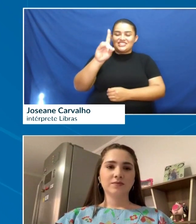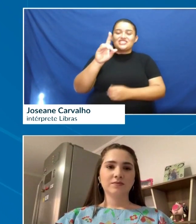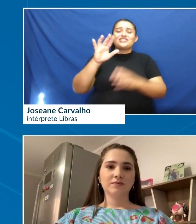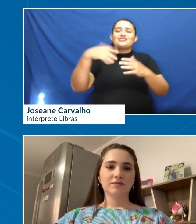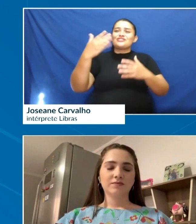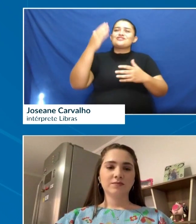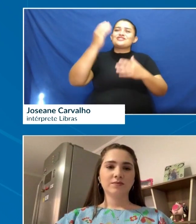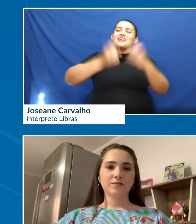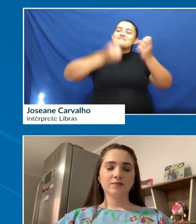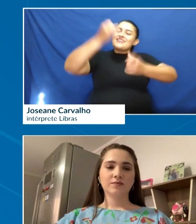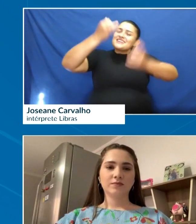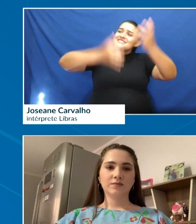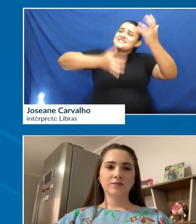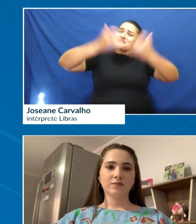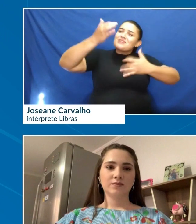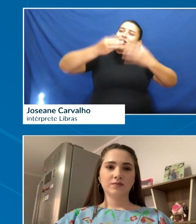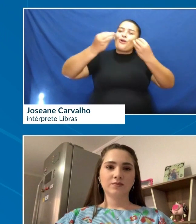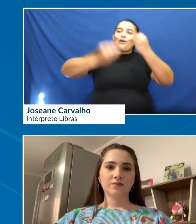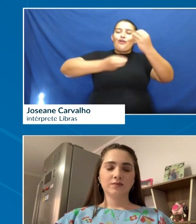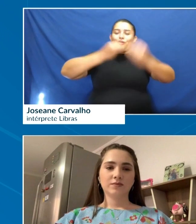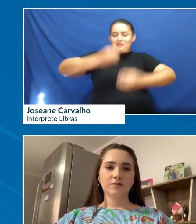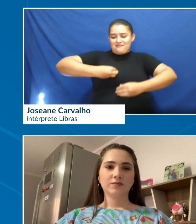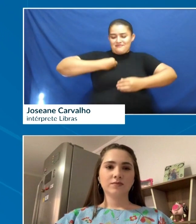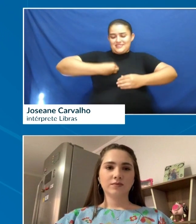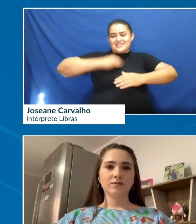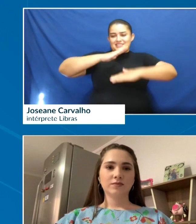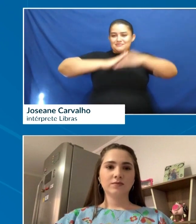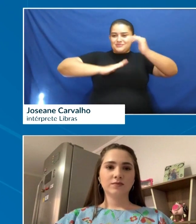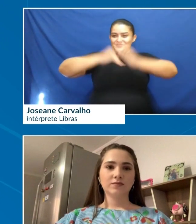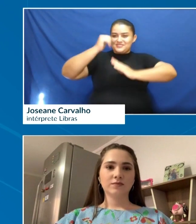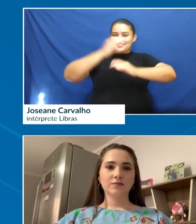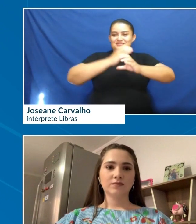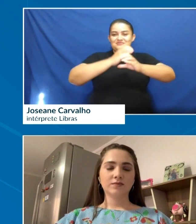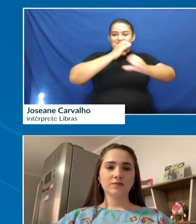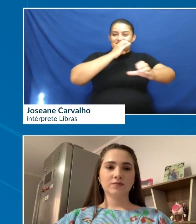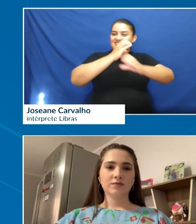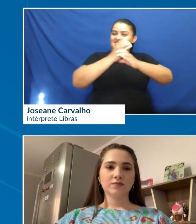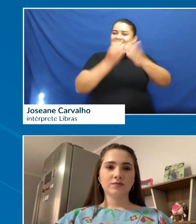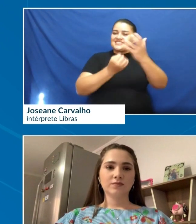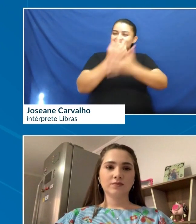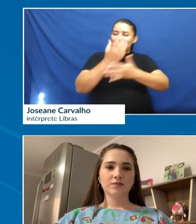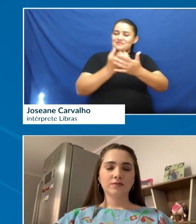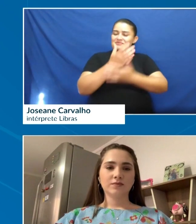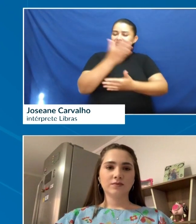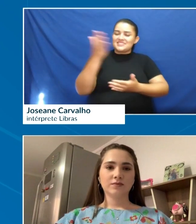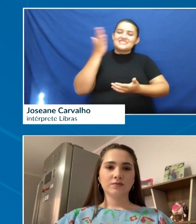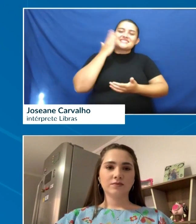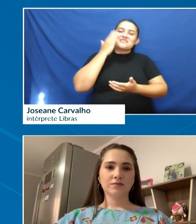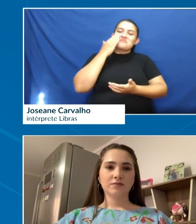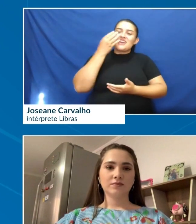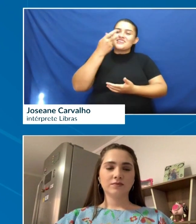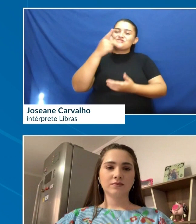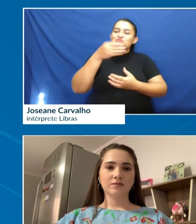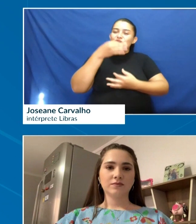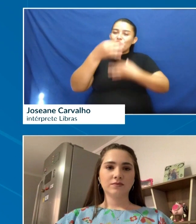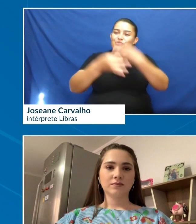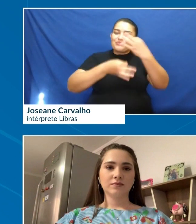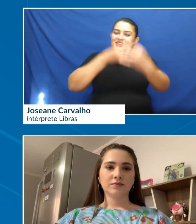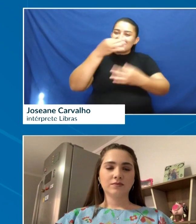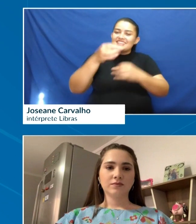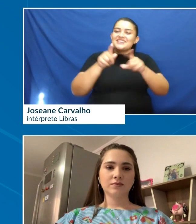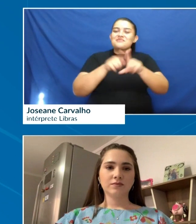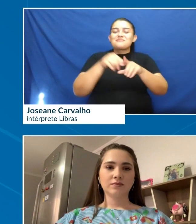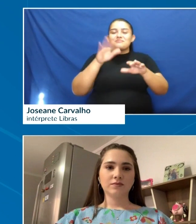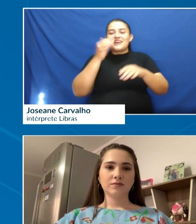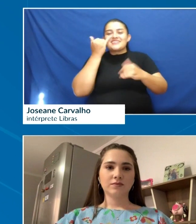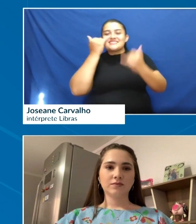as atribuições do profissional de engenharia de produção, mas eu queria que você trouxesse, reforçasse ou trouxesse mais